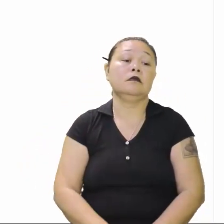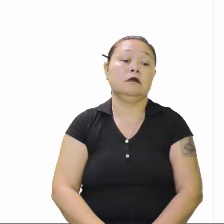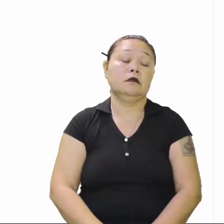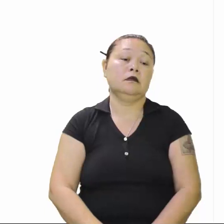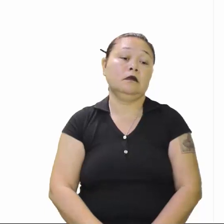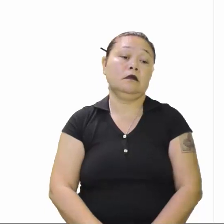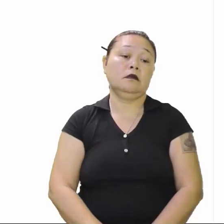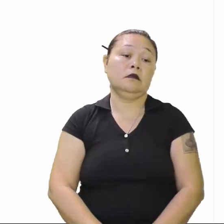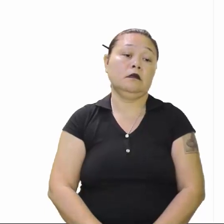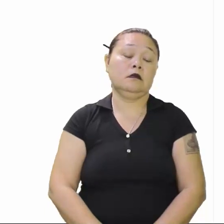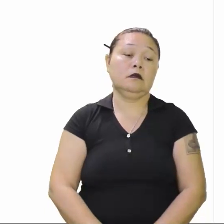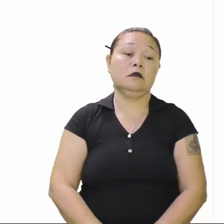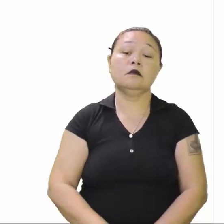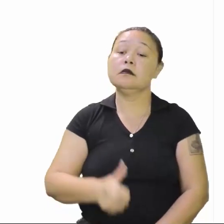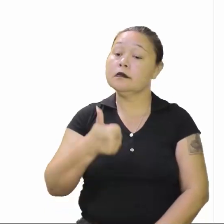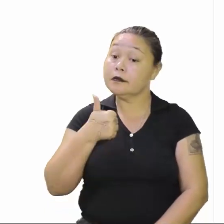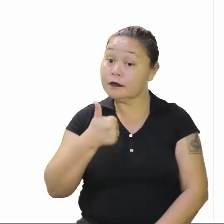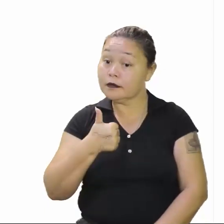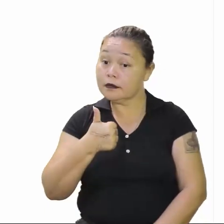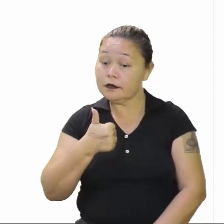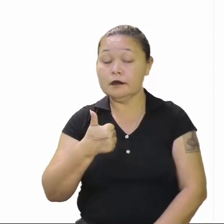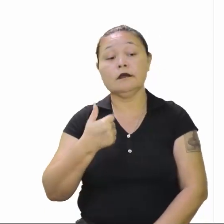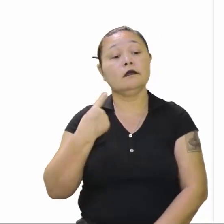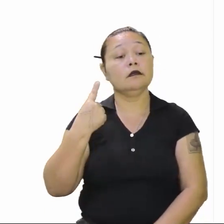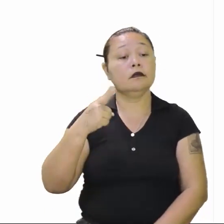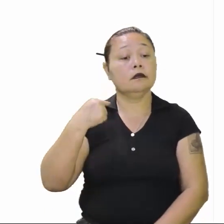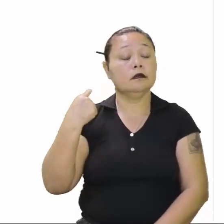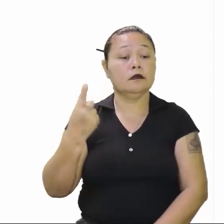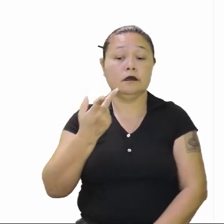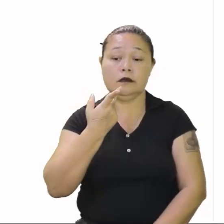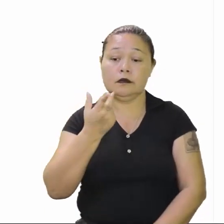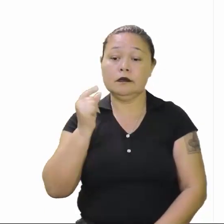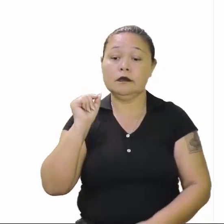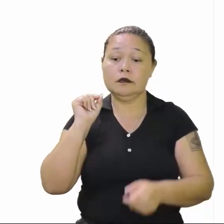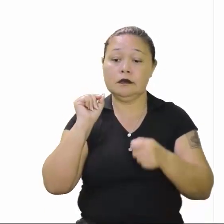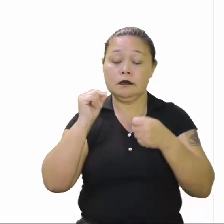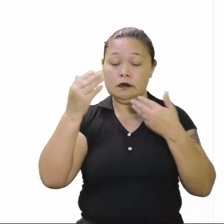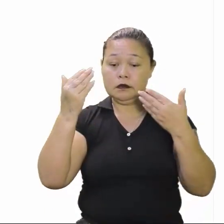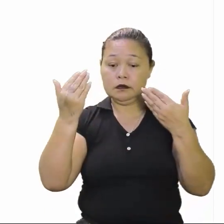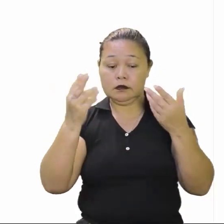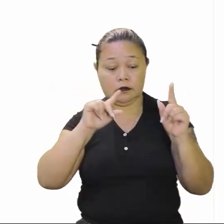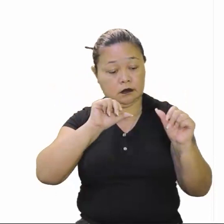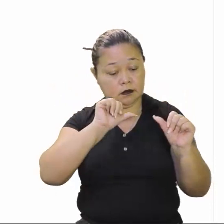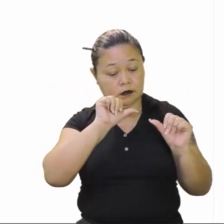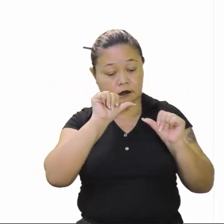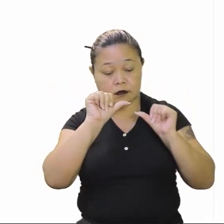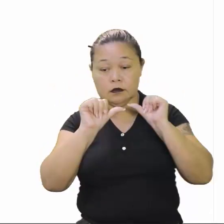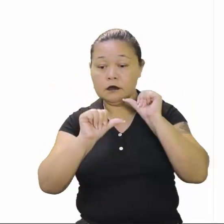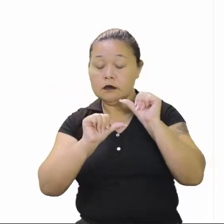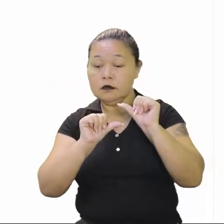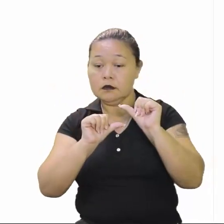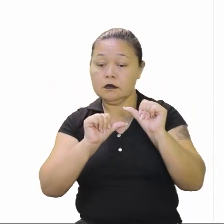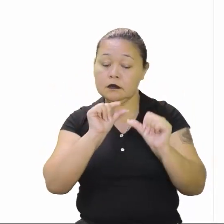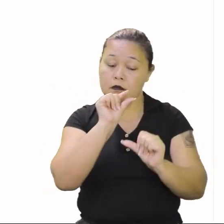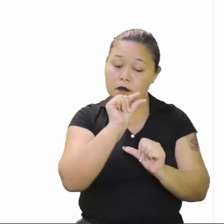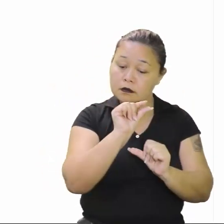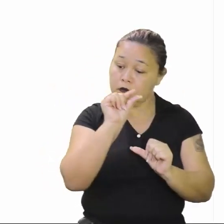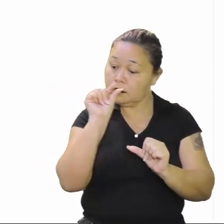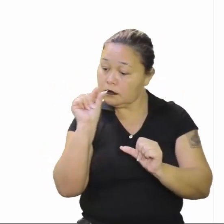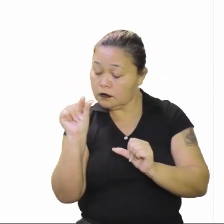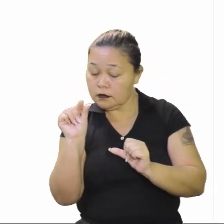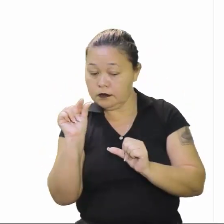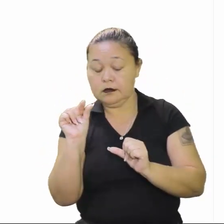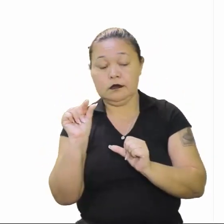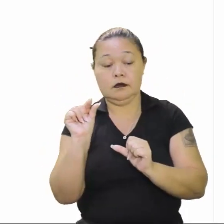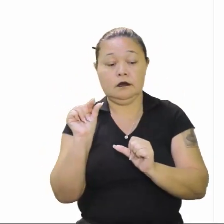corretíssimo. Tá joia? Pois nós estamos fazendo uma conversão de unidade,